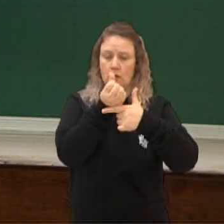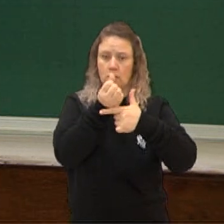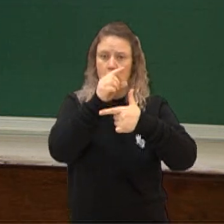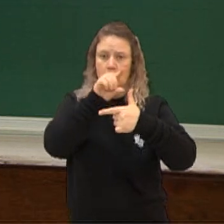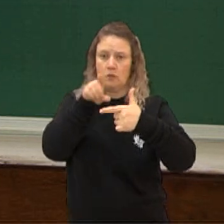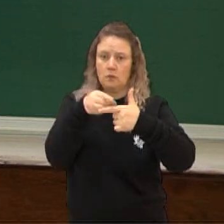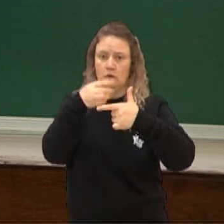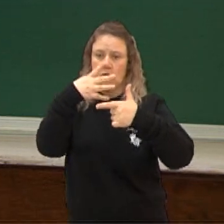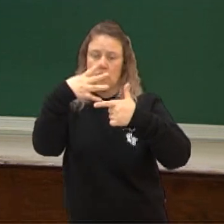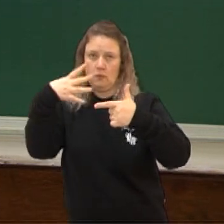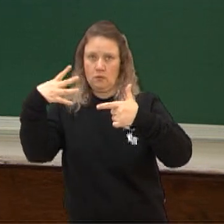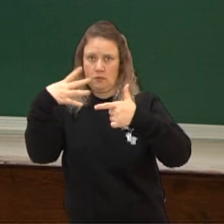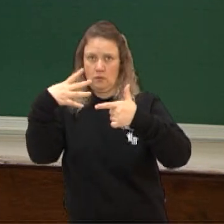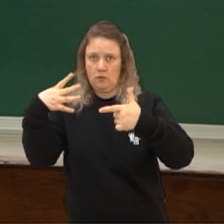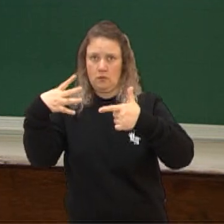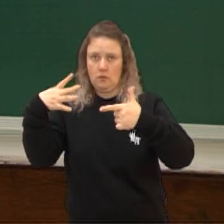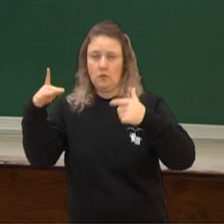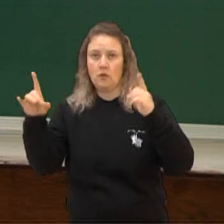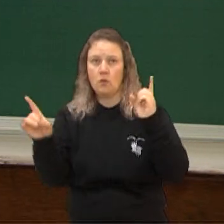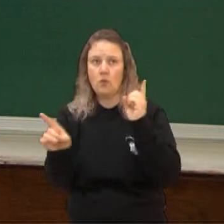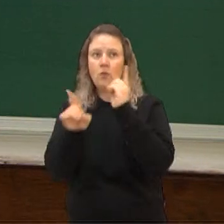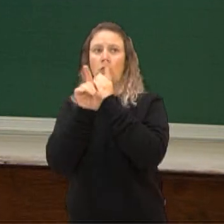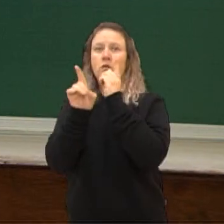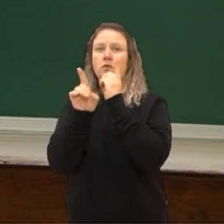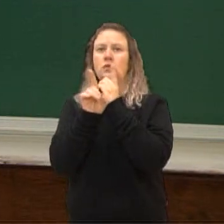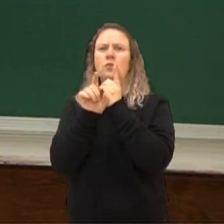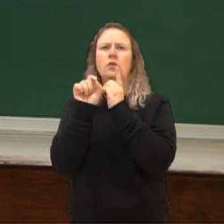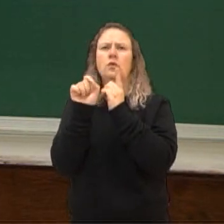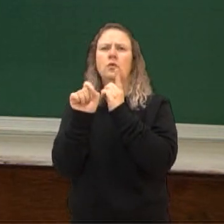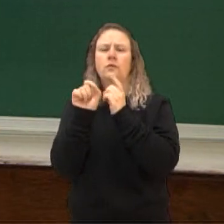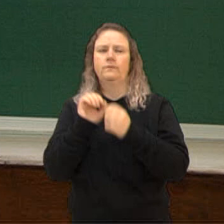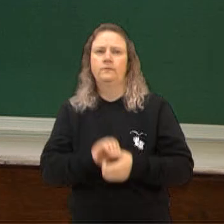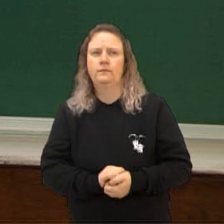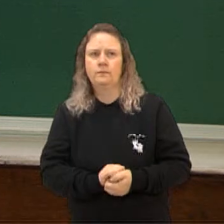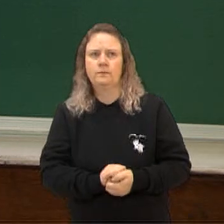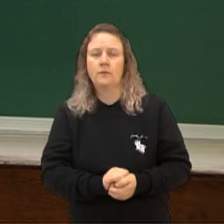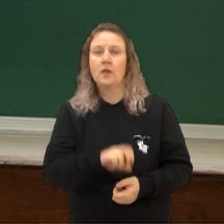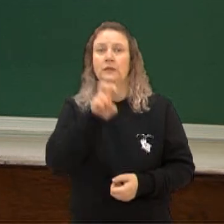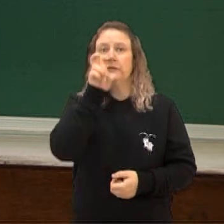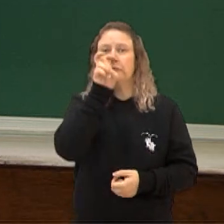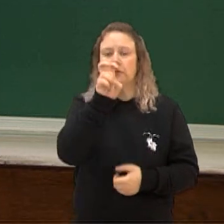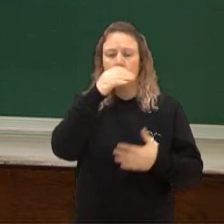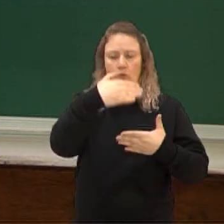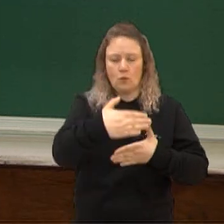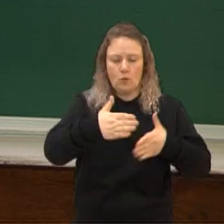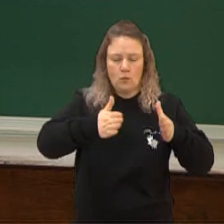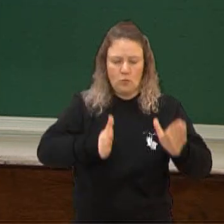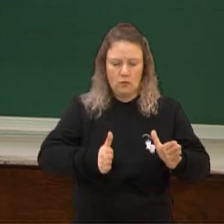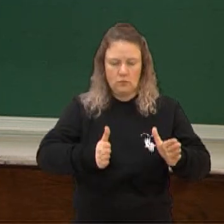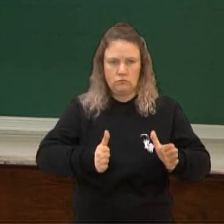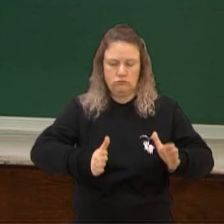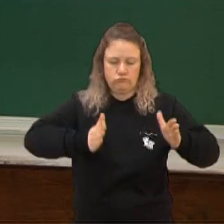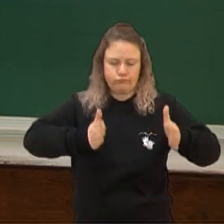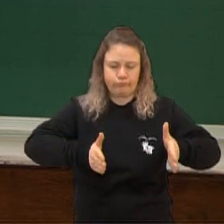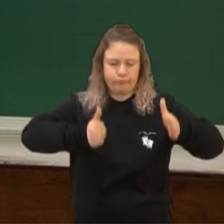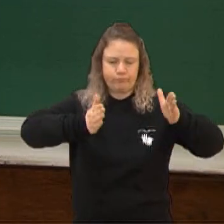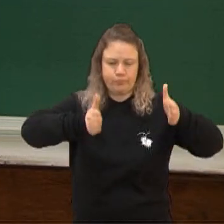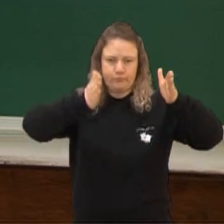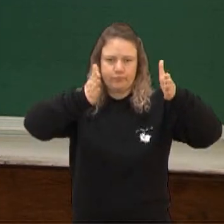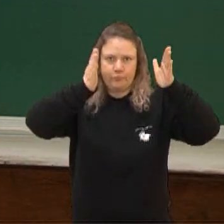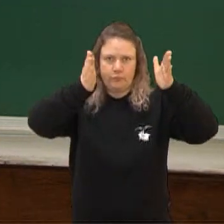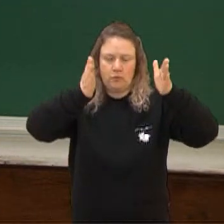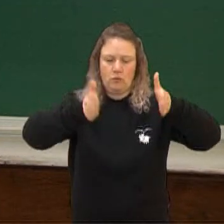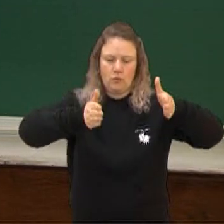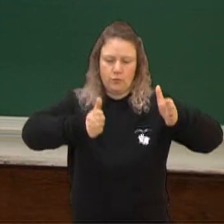você vai ter 5 containers que poderão ser colocados,